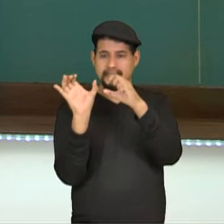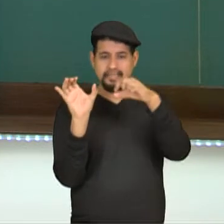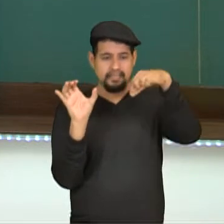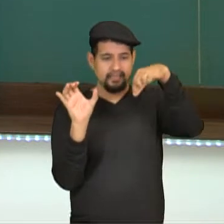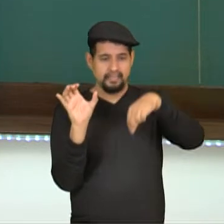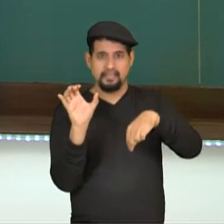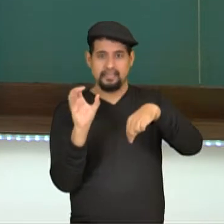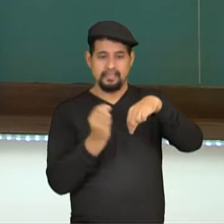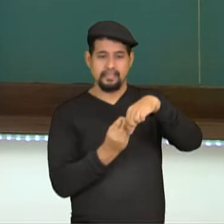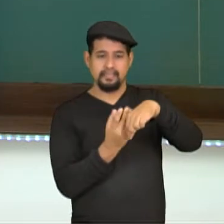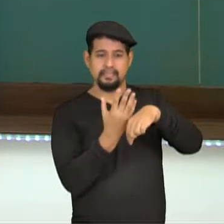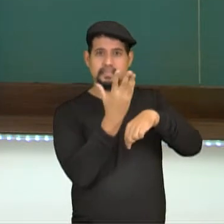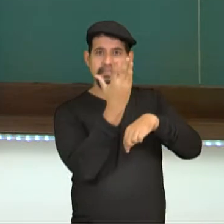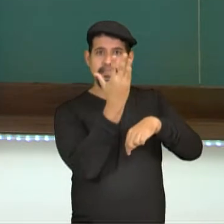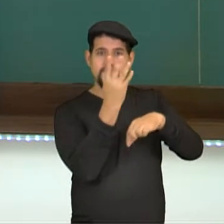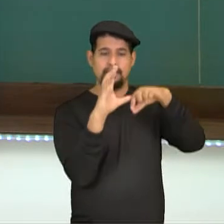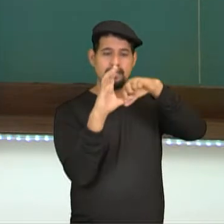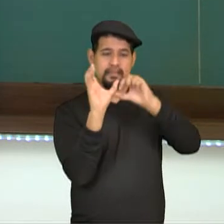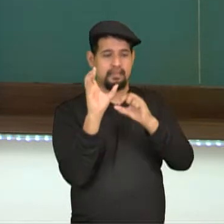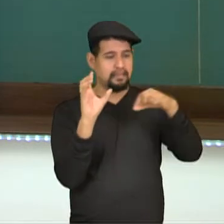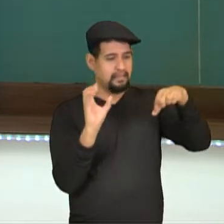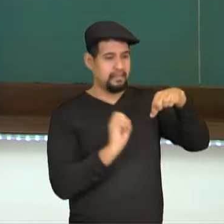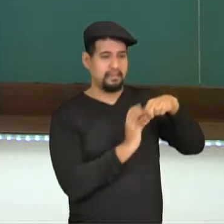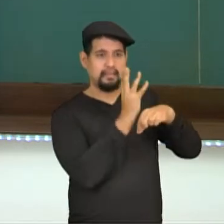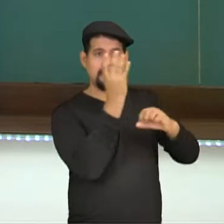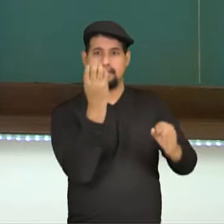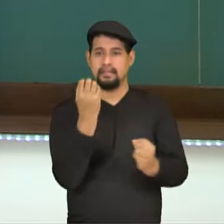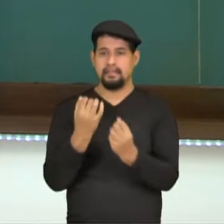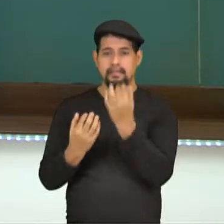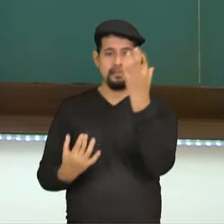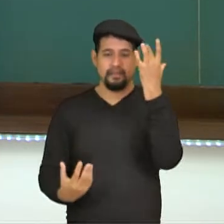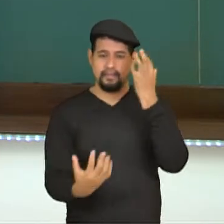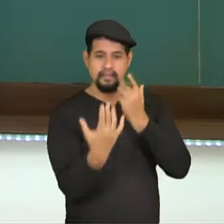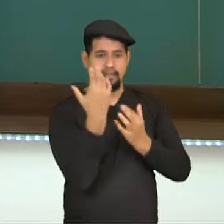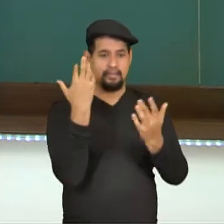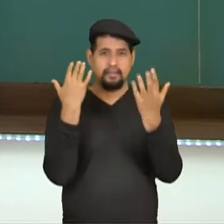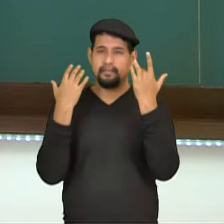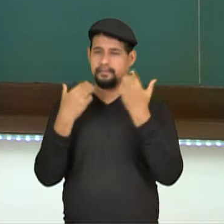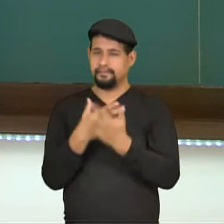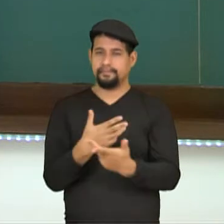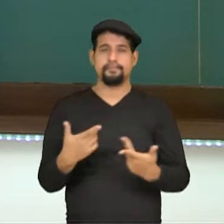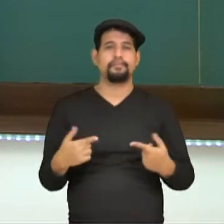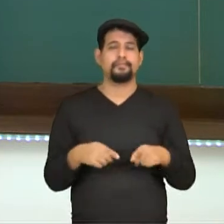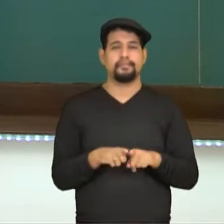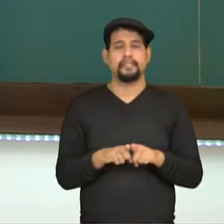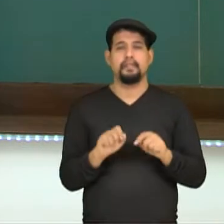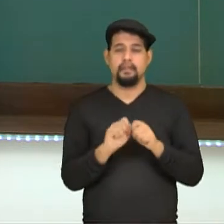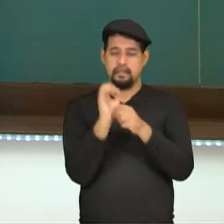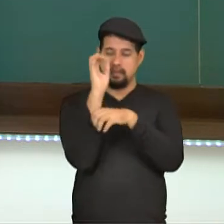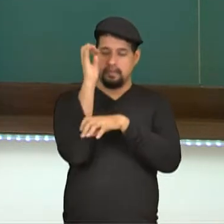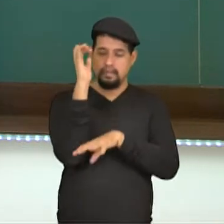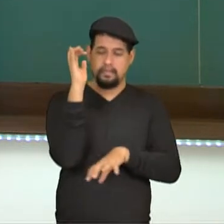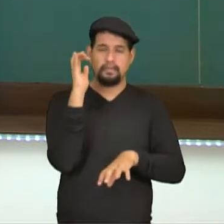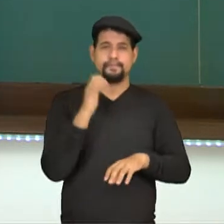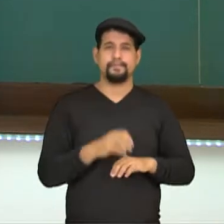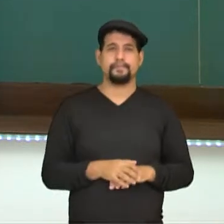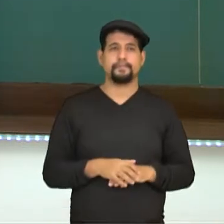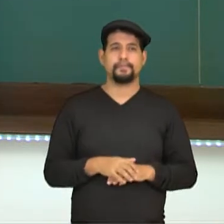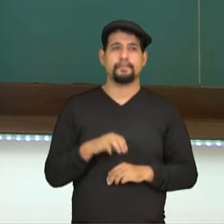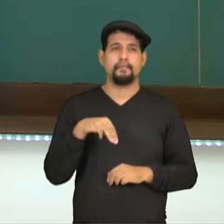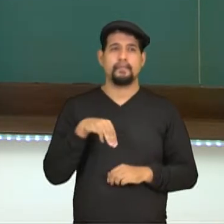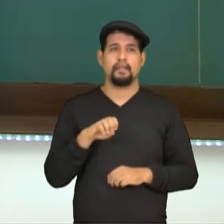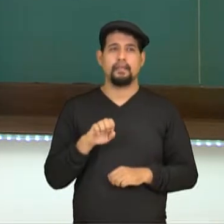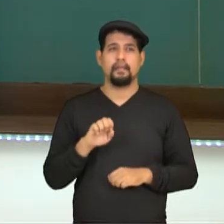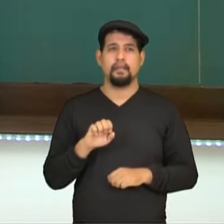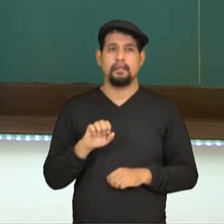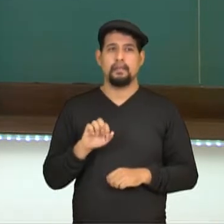úmido, geram novas plantas, regenerando então seus meristemas radiculares, formam as raízes. A mergulhia